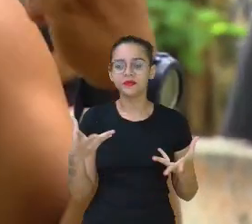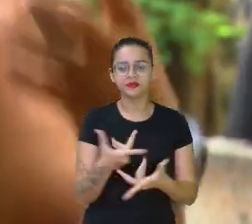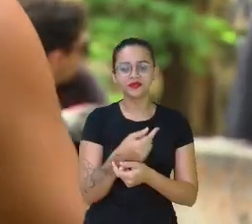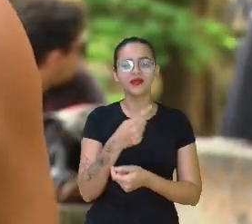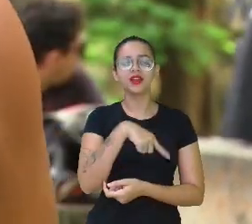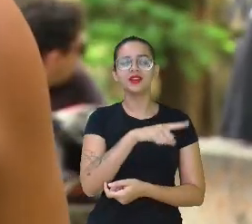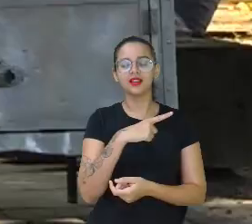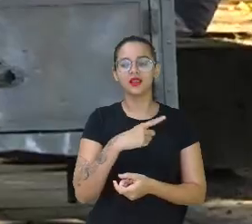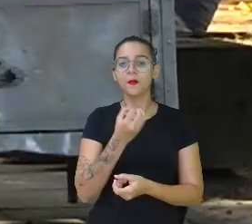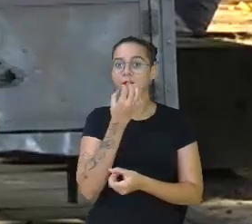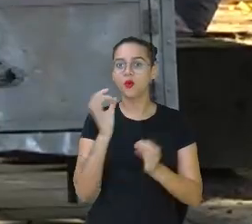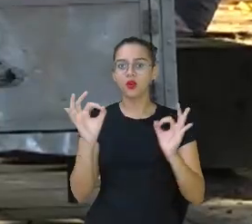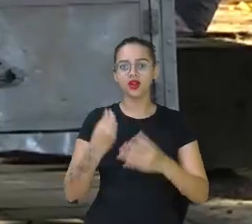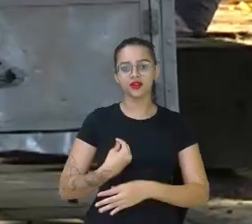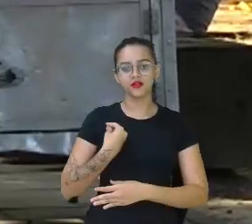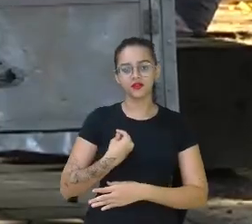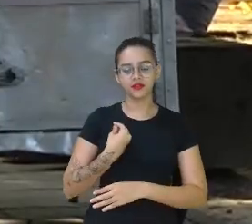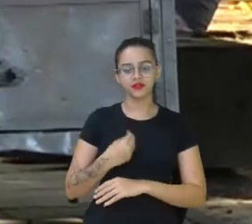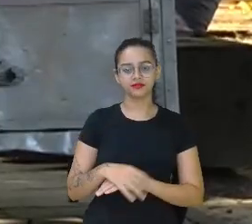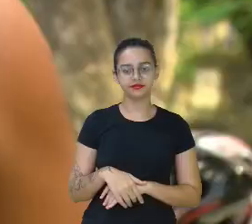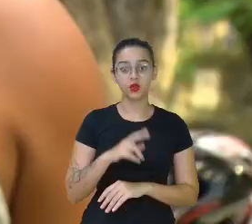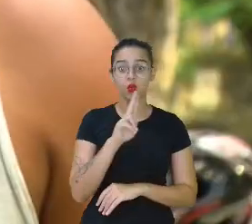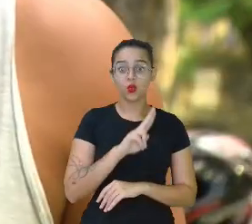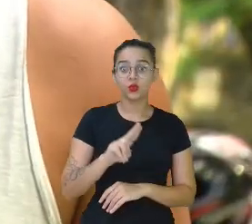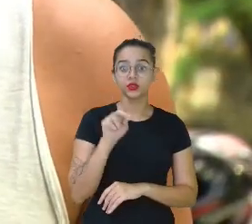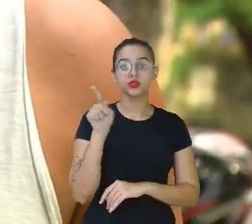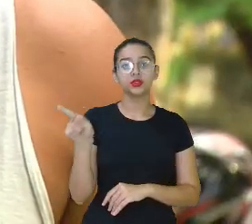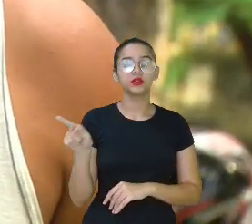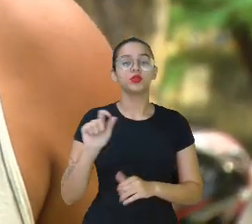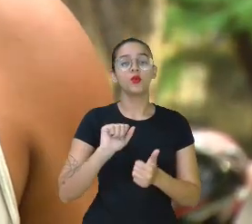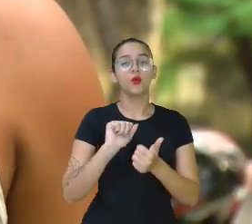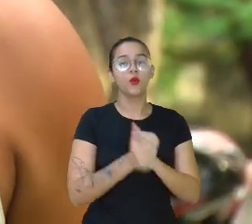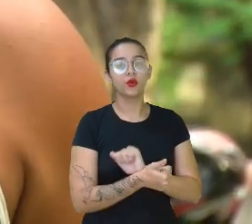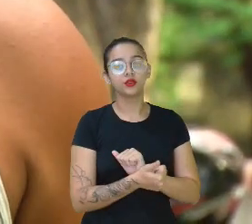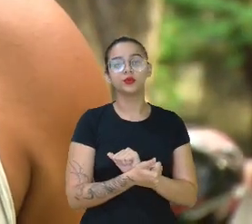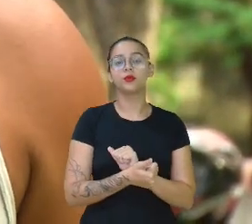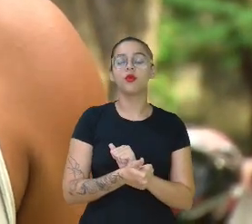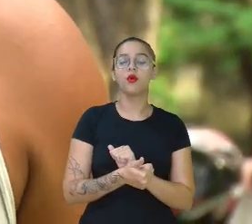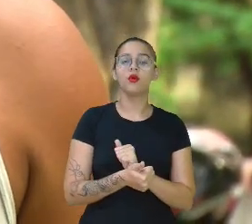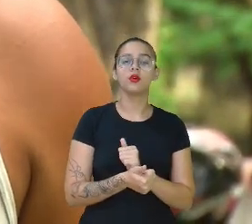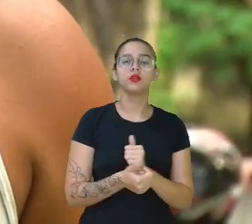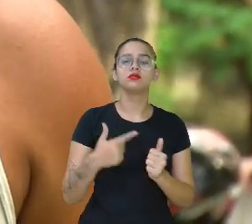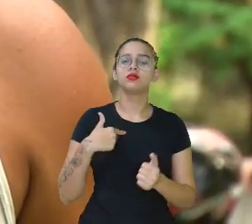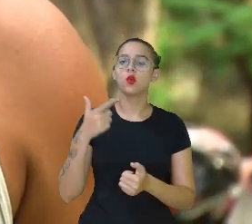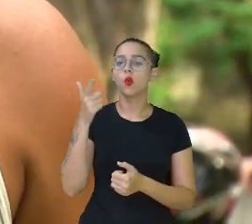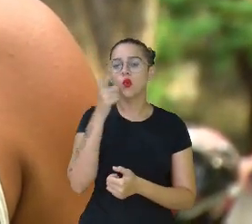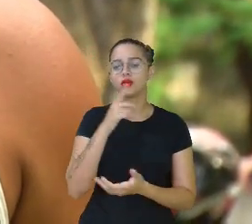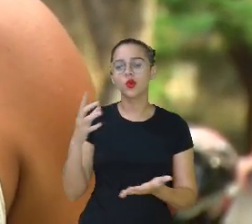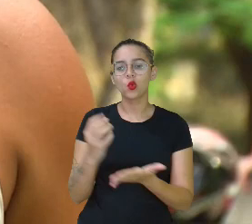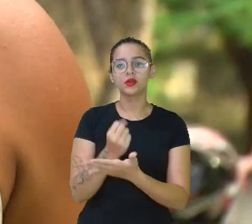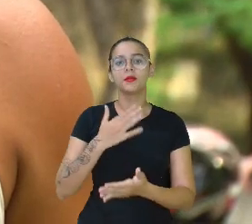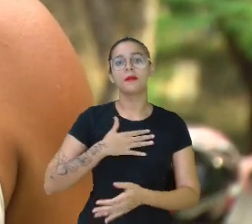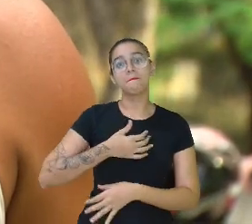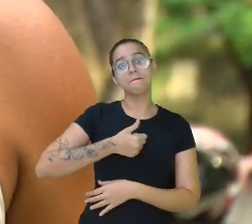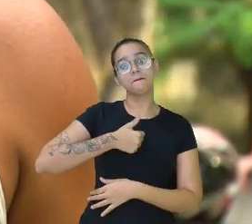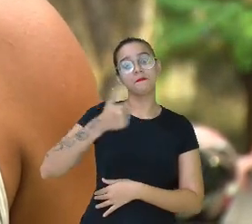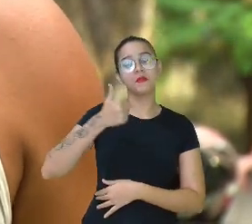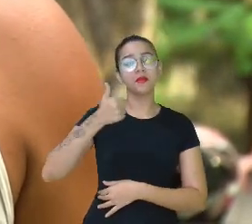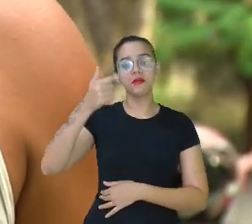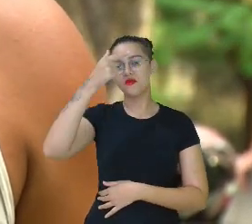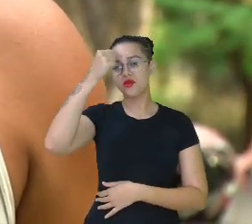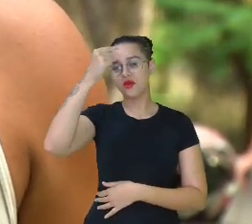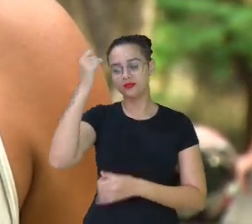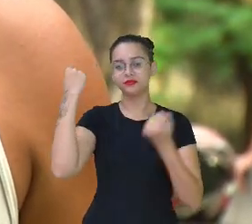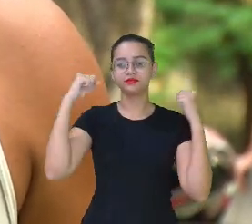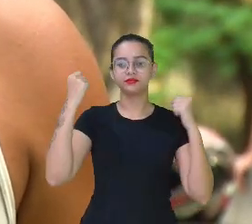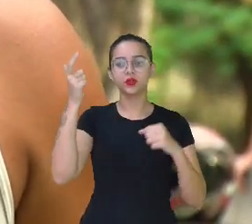terem uma boa qualidade de vida. Através do esporte, eu pude conquistar minha primeira graduação de Educação Física,